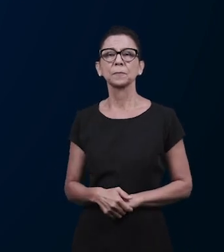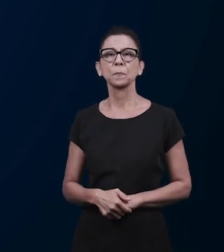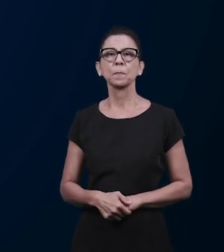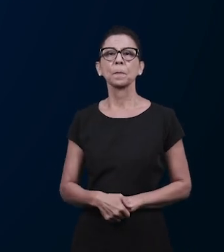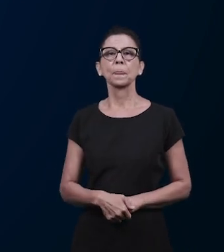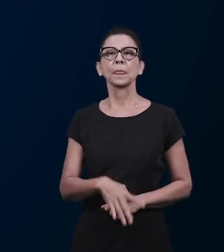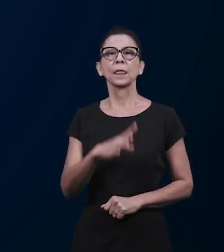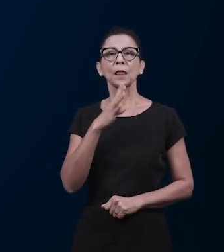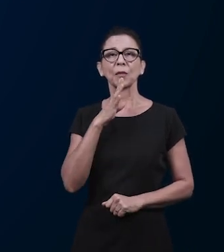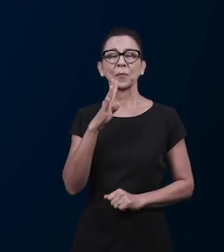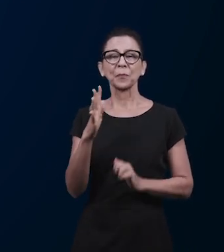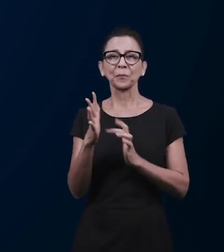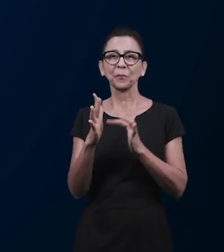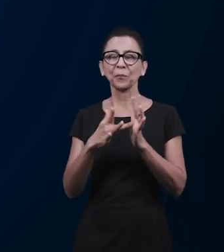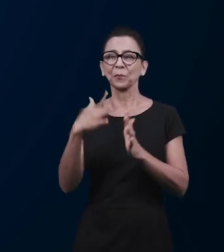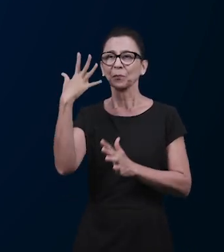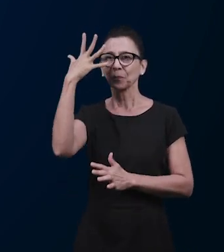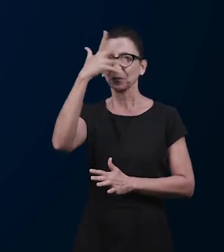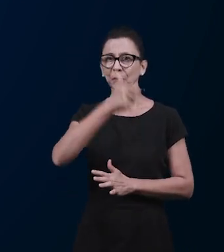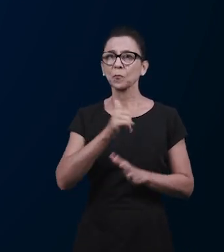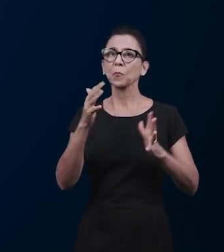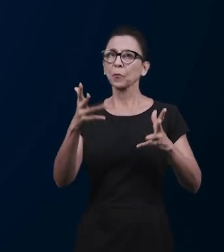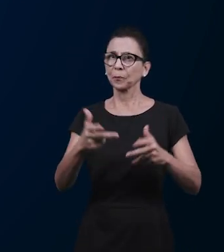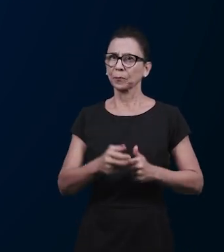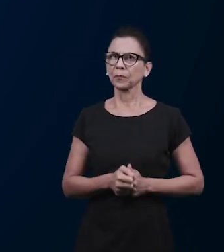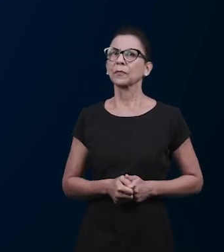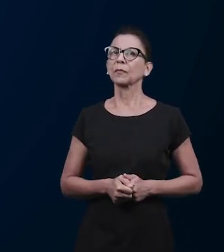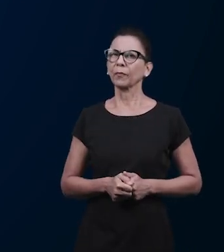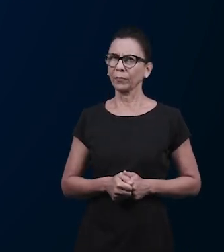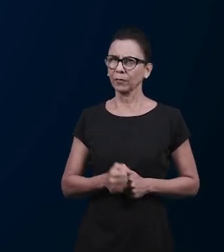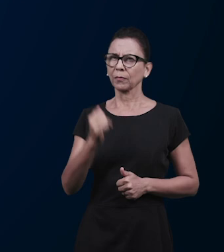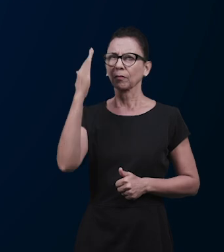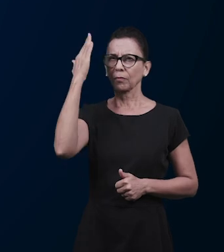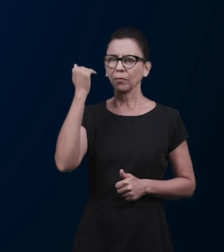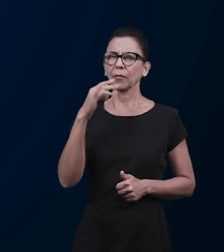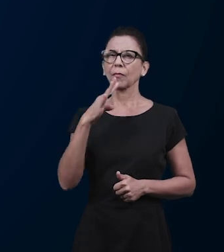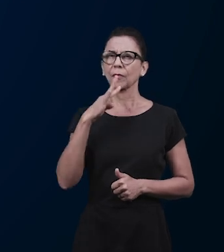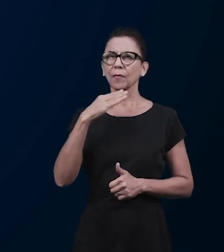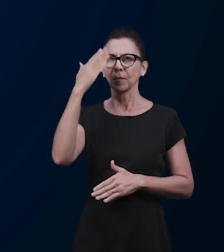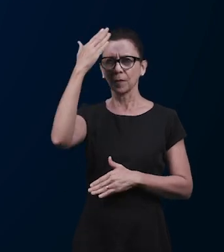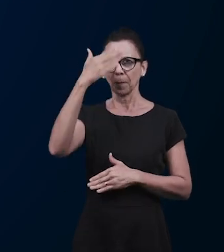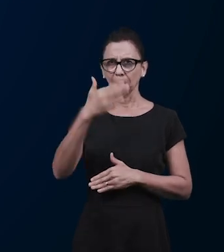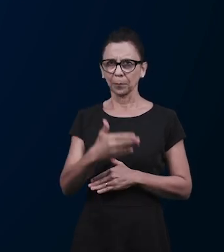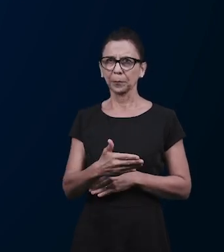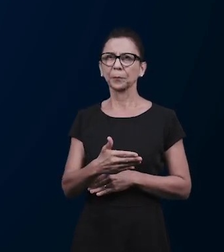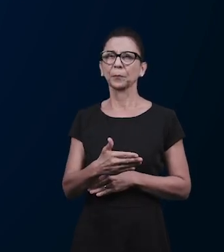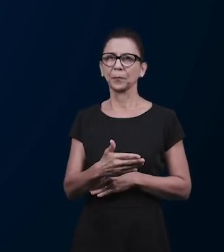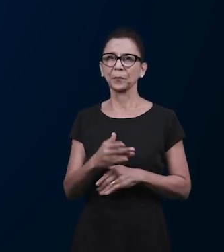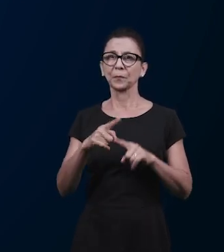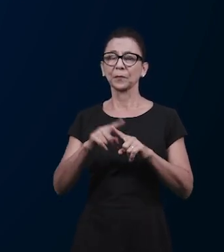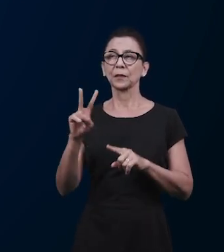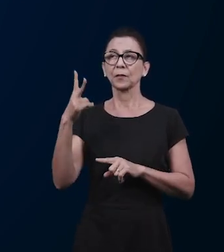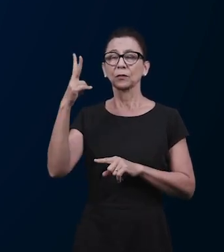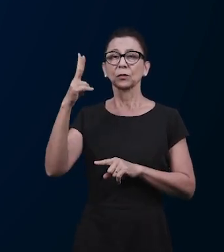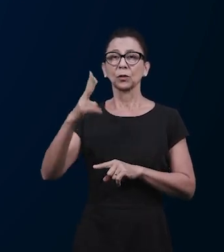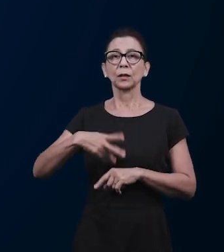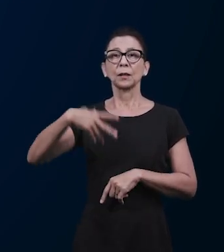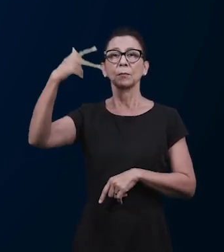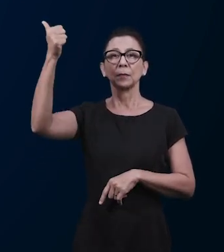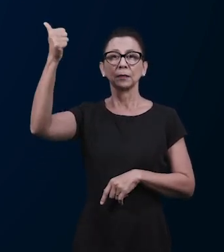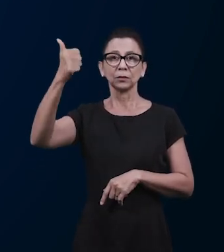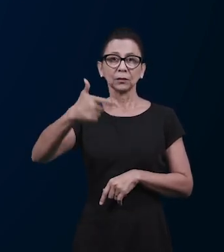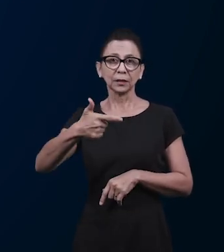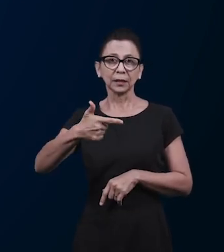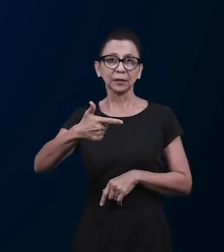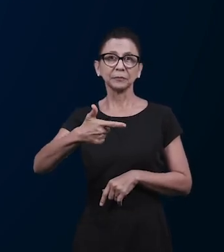e maravilhoso e sabe que as provas podem vir, mas as vitórias serão maiores.